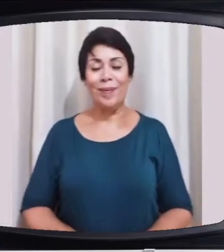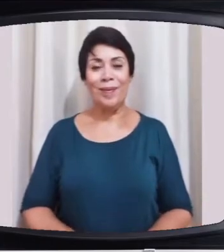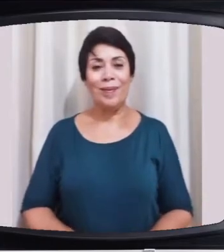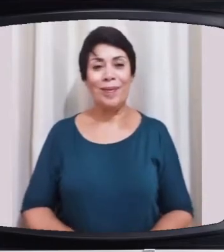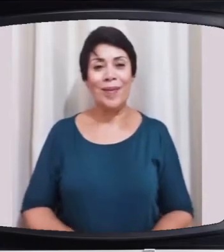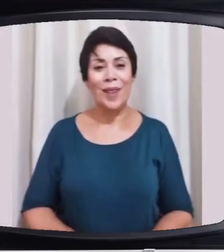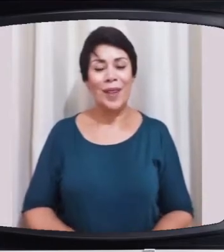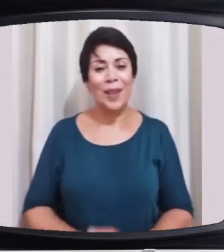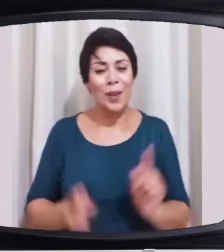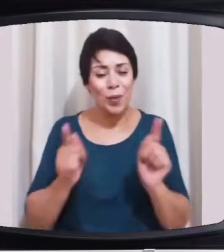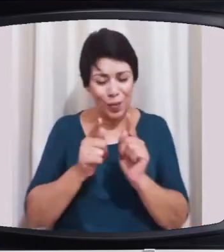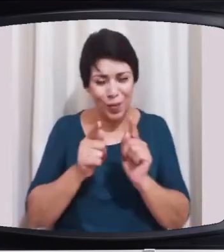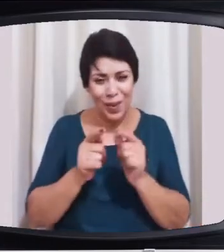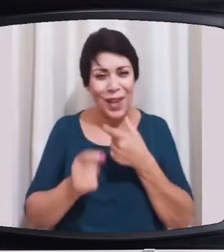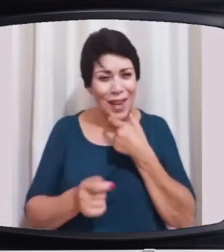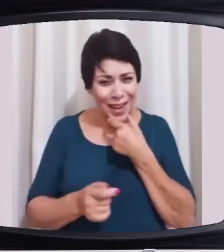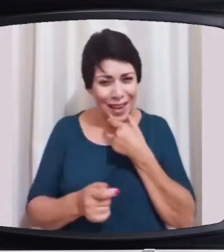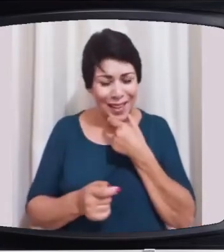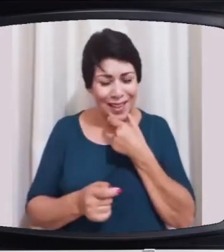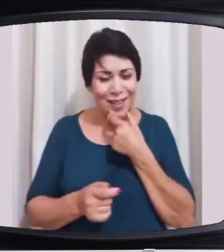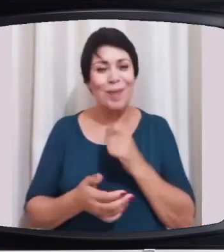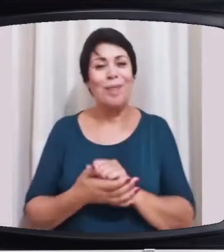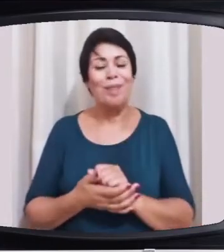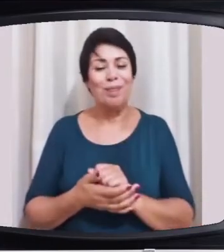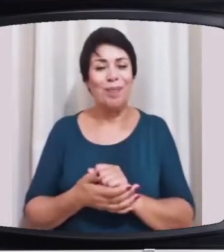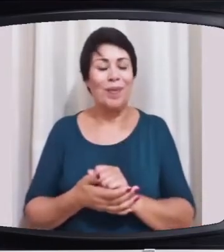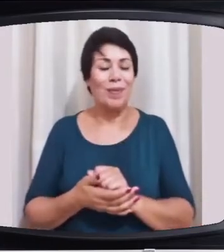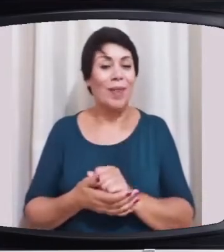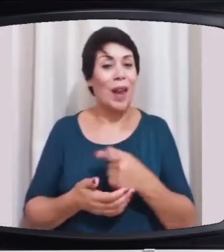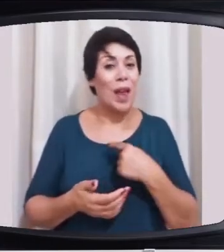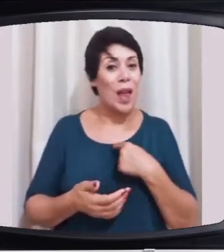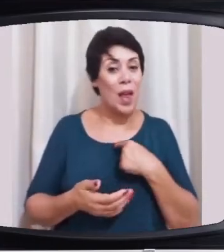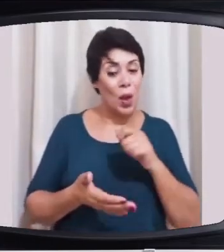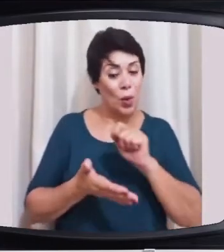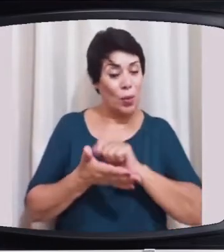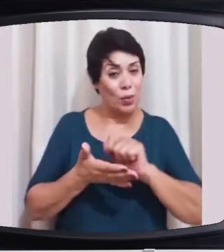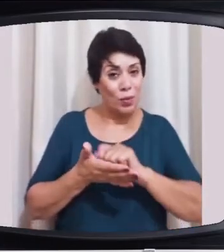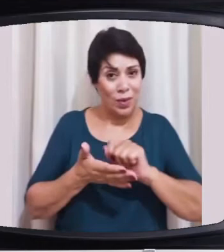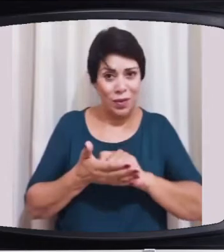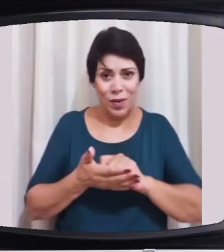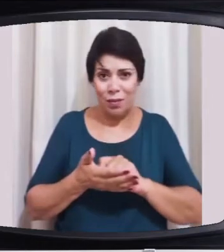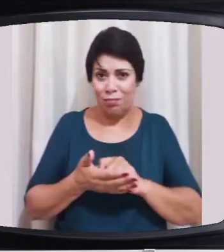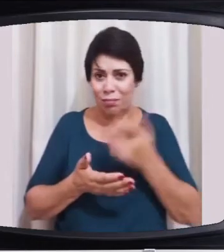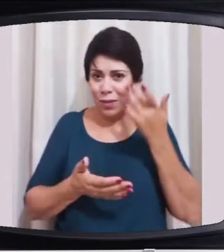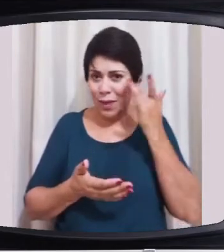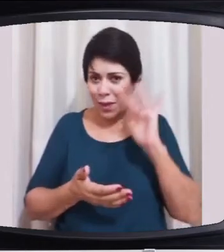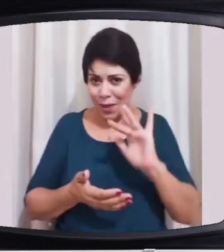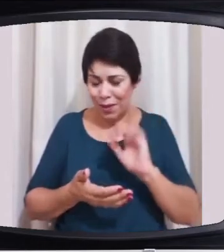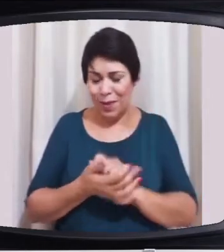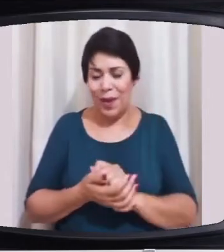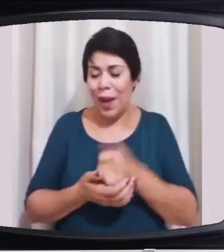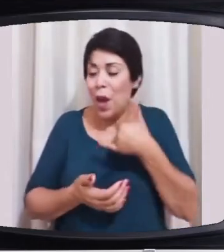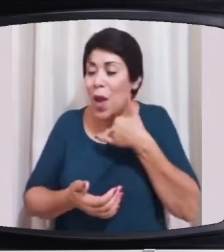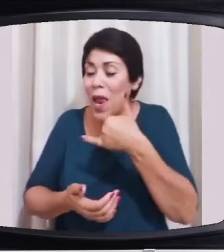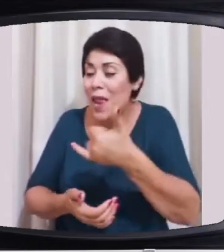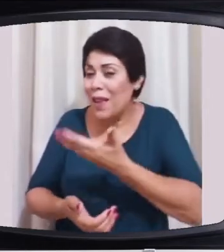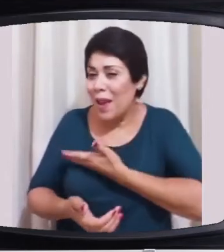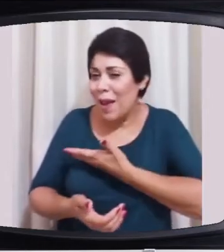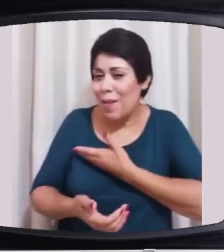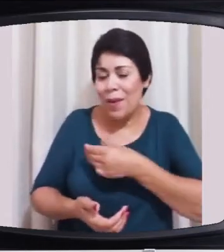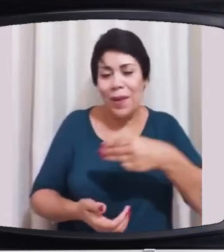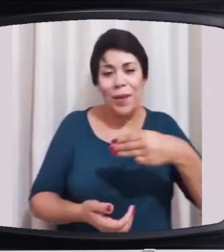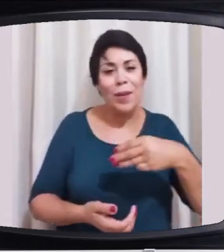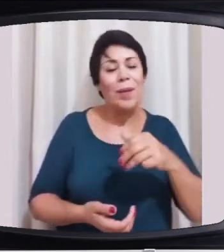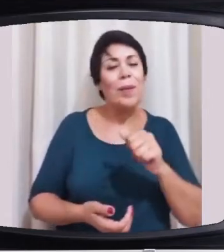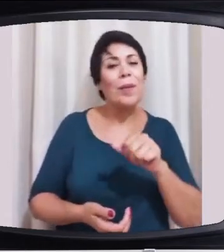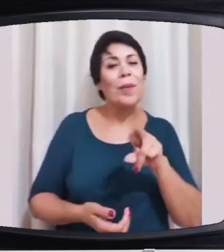Esse pedacinho em inglês, I can see the angels playing again for you. Eu não sabia escrever em inglês, eu liguei pro Marcelo Lima, tecladista